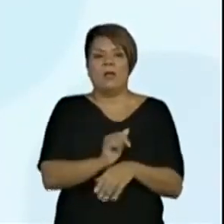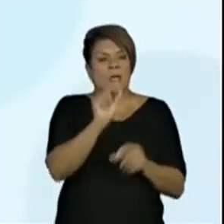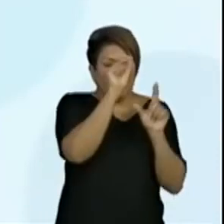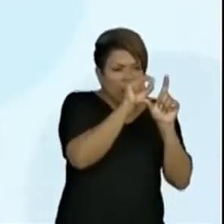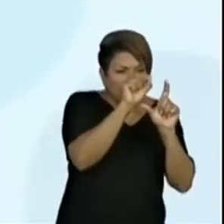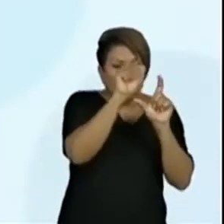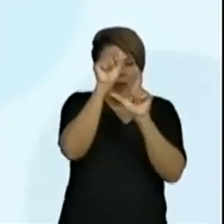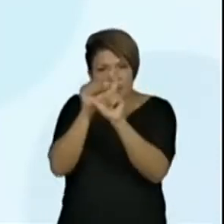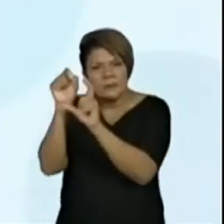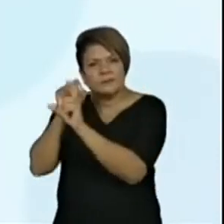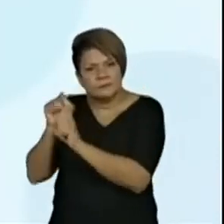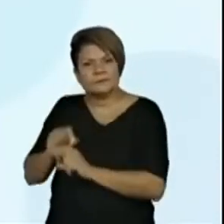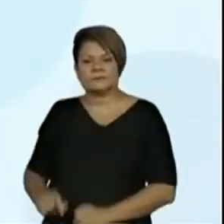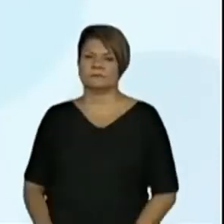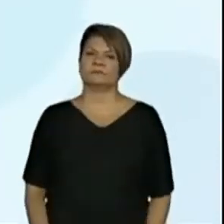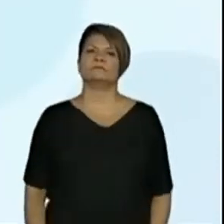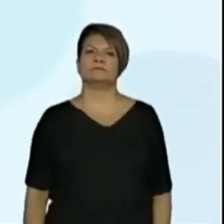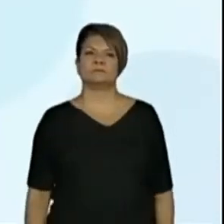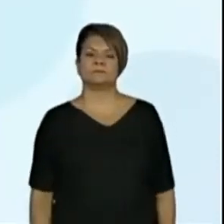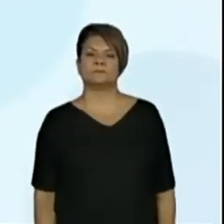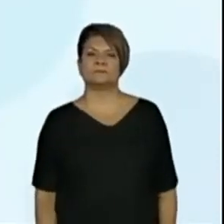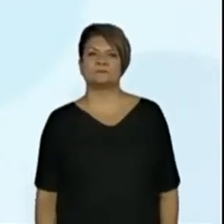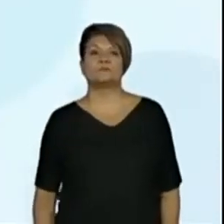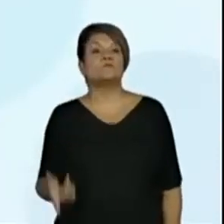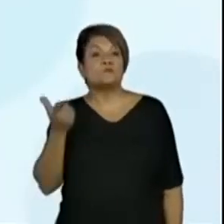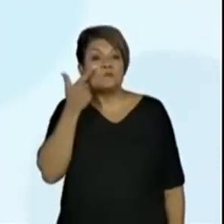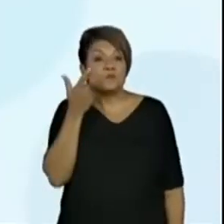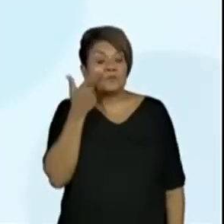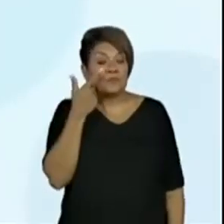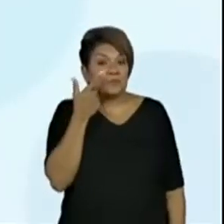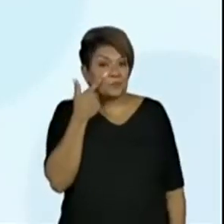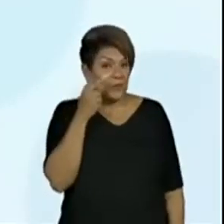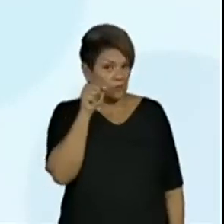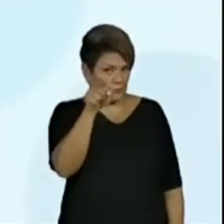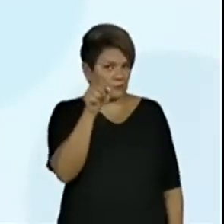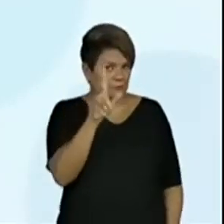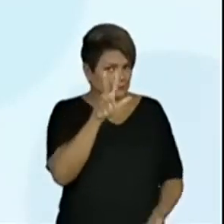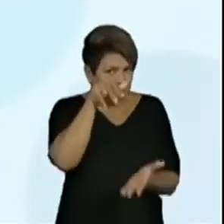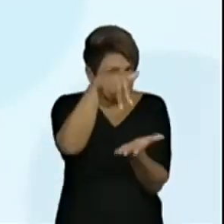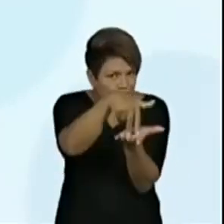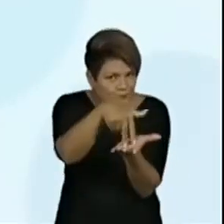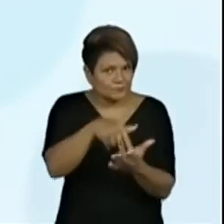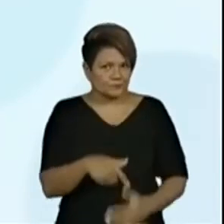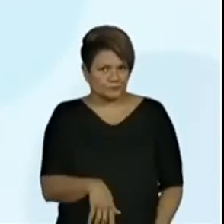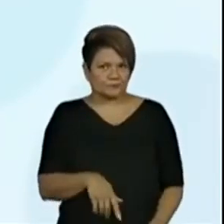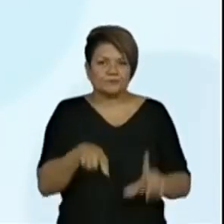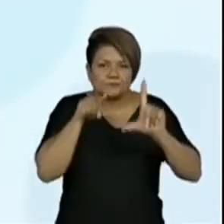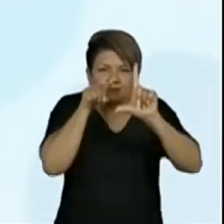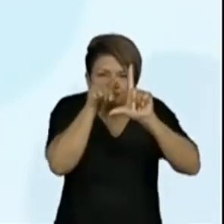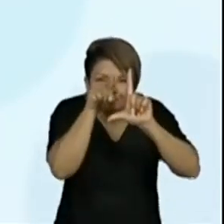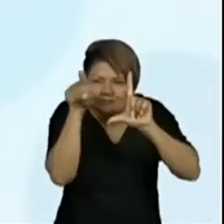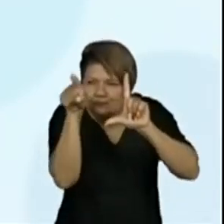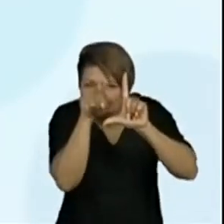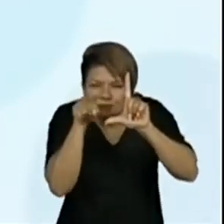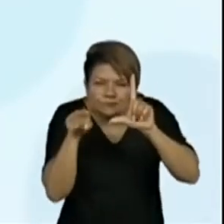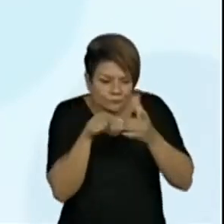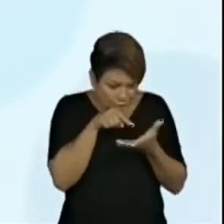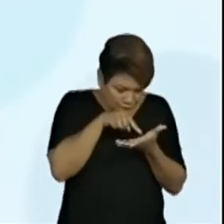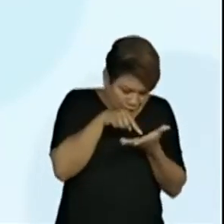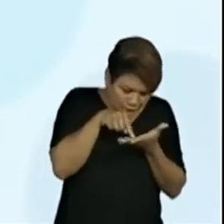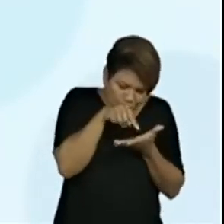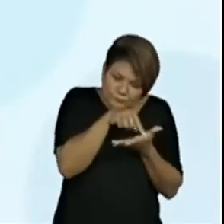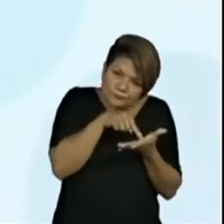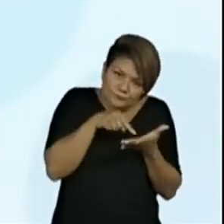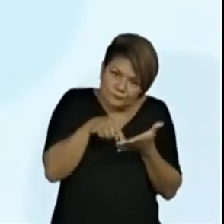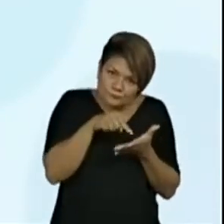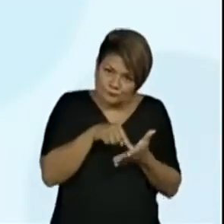Viviane. Então, vamos lá, turminha. Vê se vocês conseguem aí, levanta, coloca o dedinho na tela do seu aparelho, contem